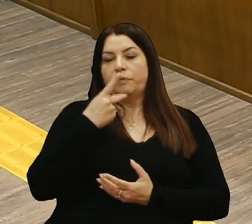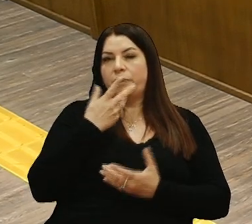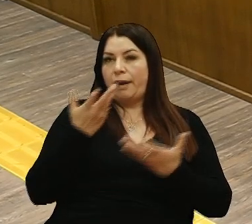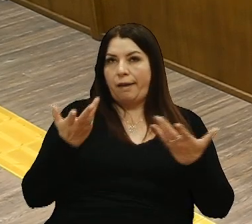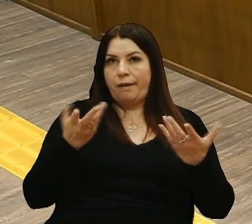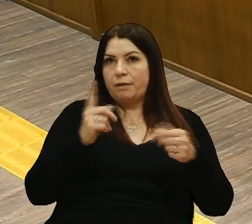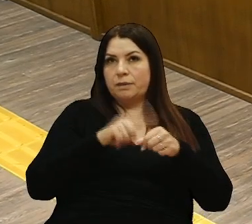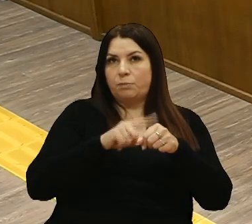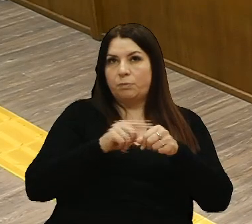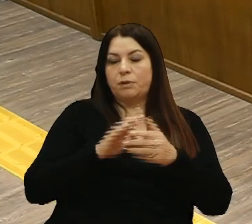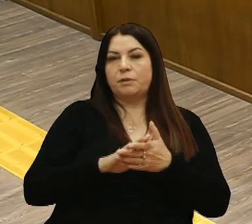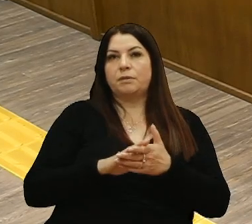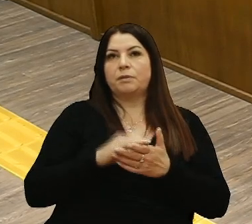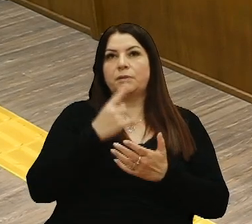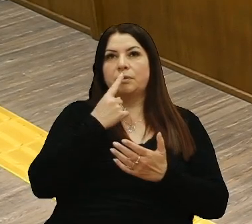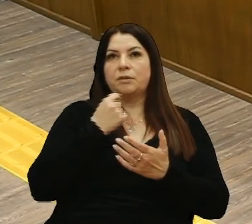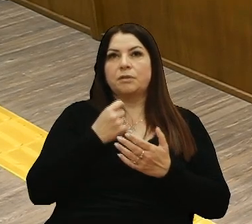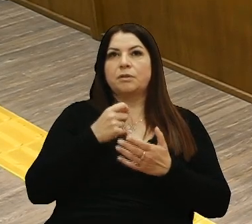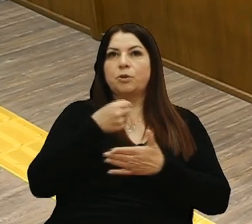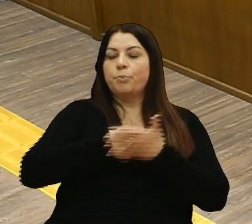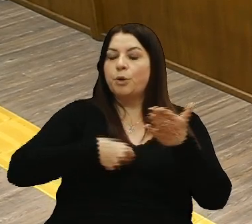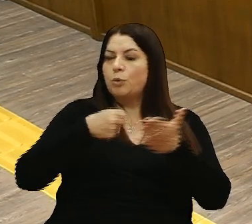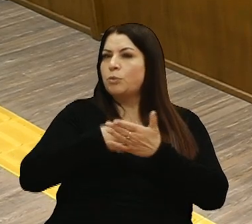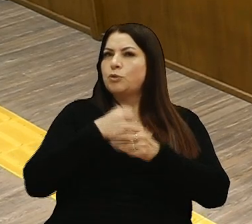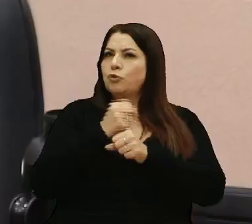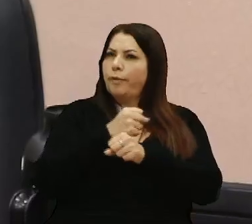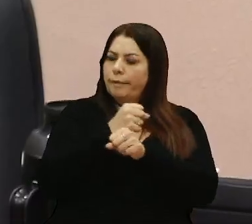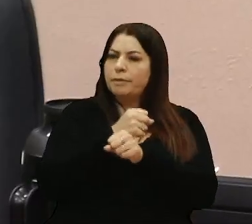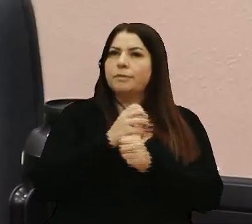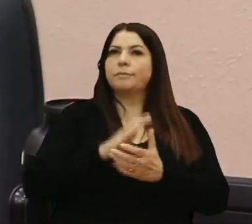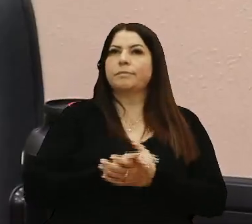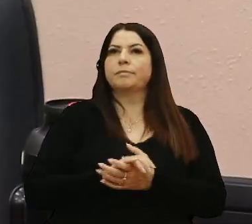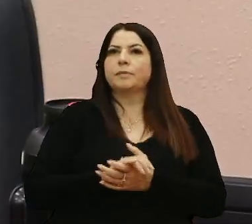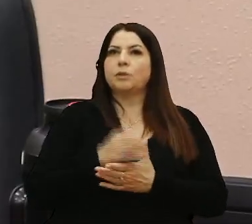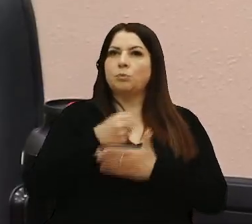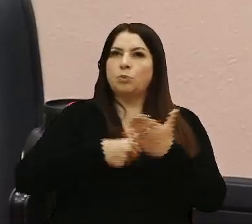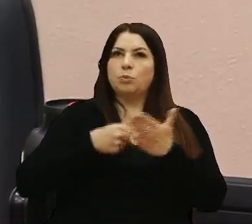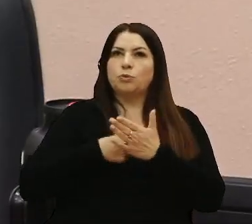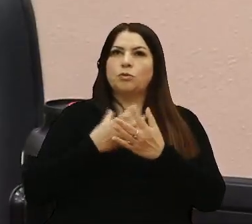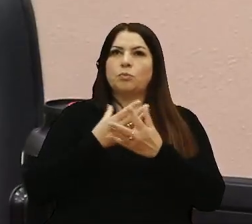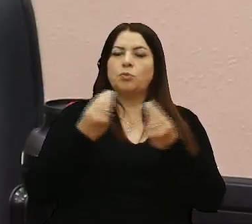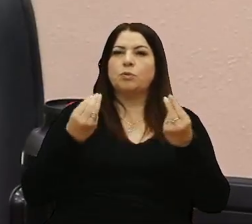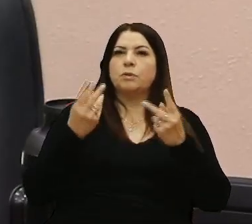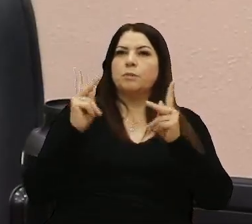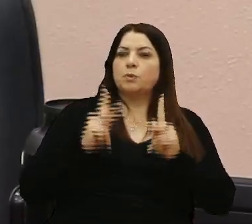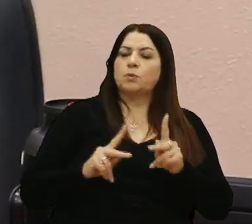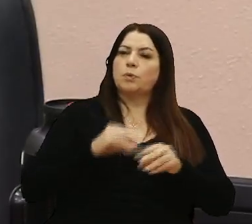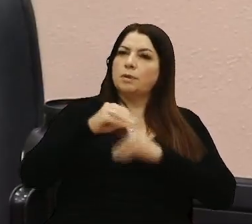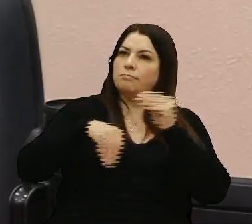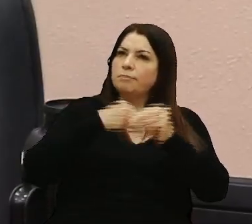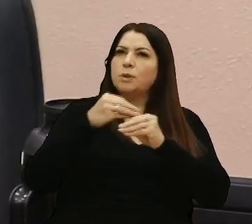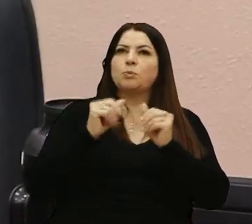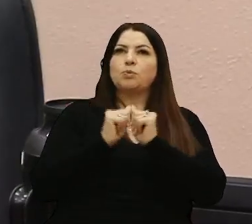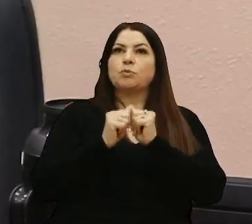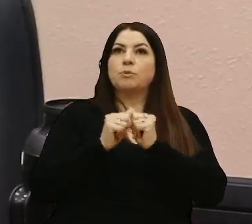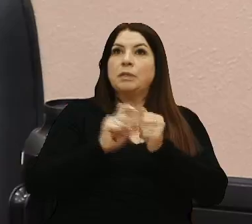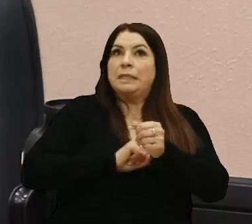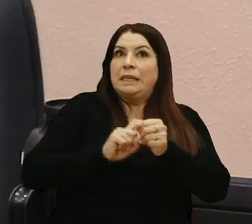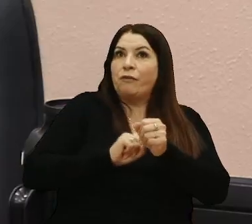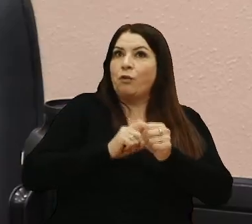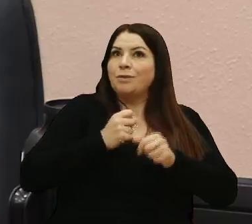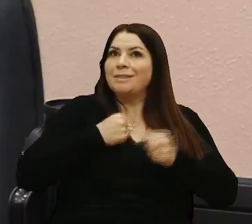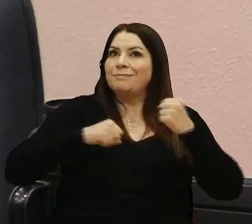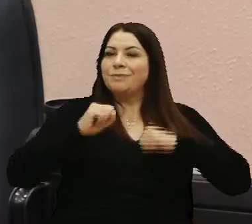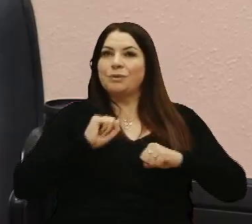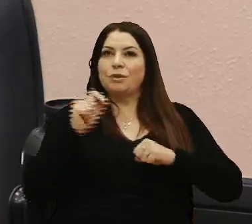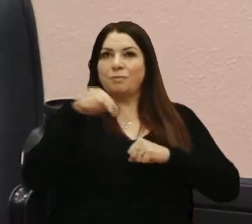nesse momento, vereadora Rose Frigieri, porque é uma luta de muitos anos, uma luta de muitas mãos, e todos estamos ansiosos pela vinda da